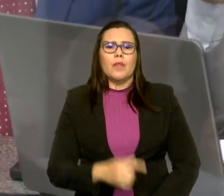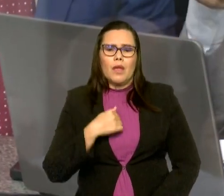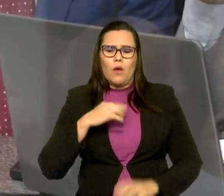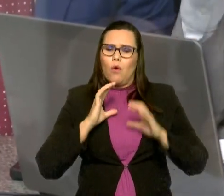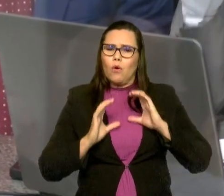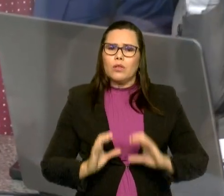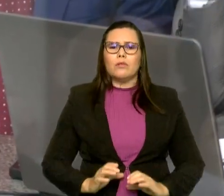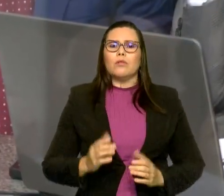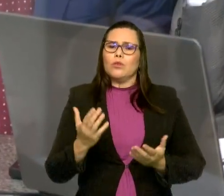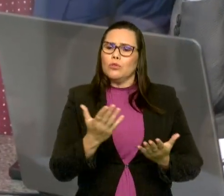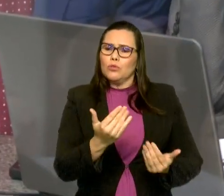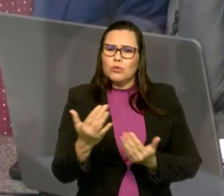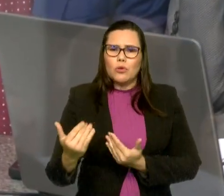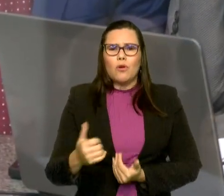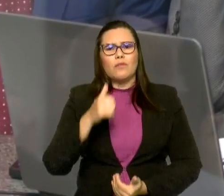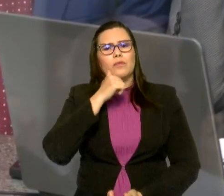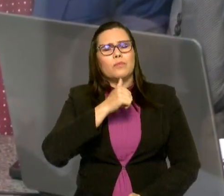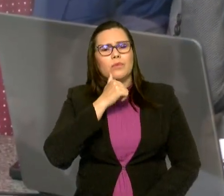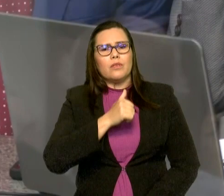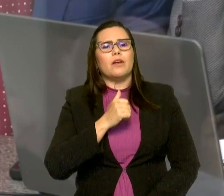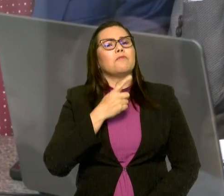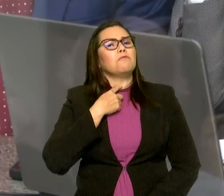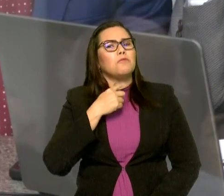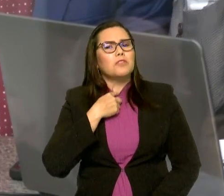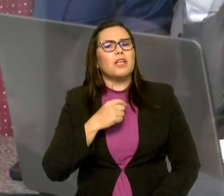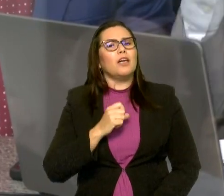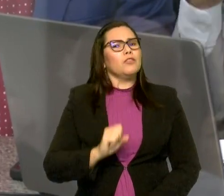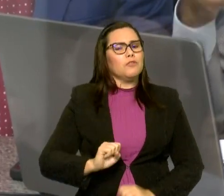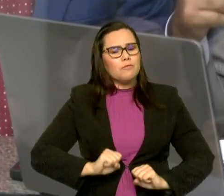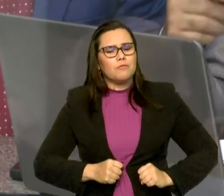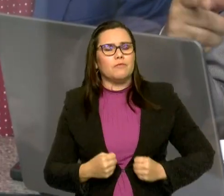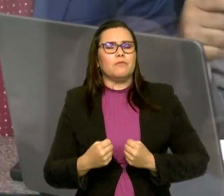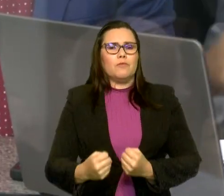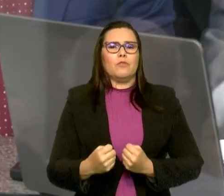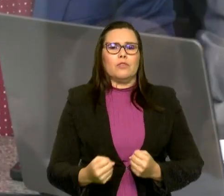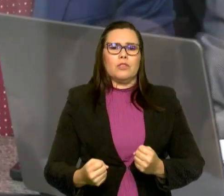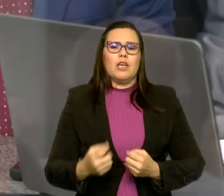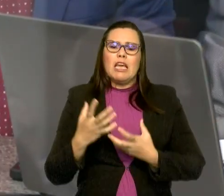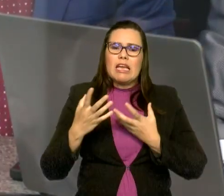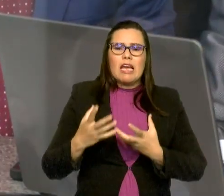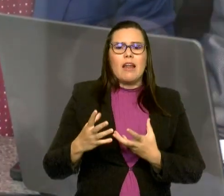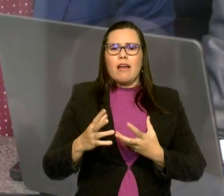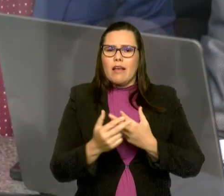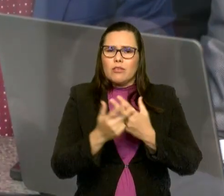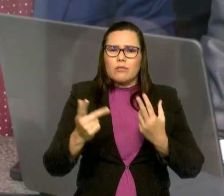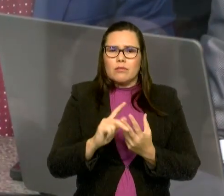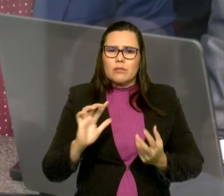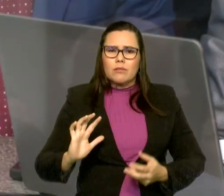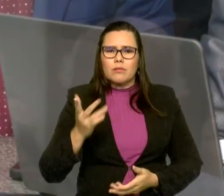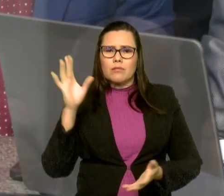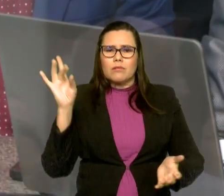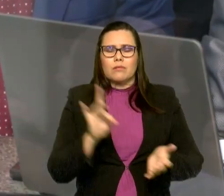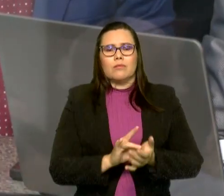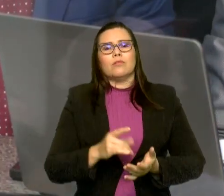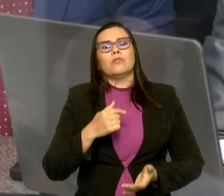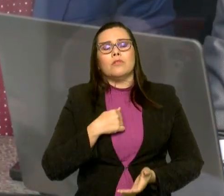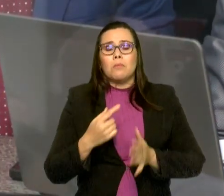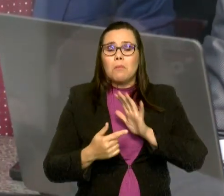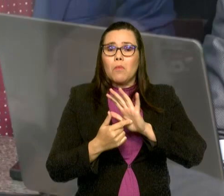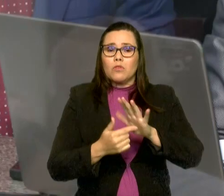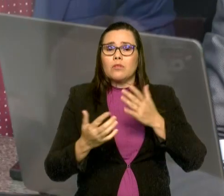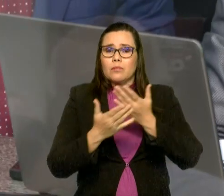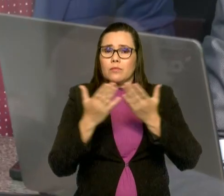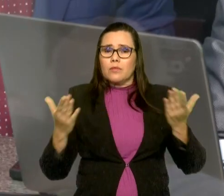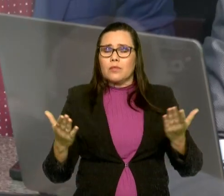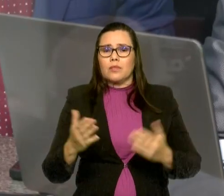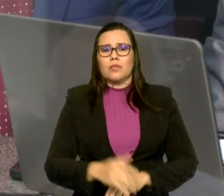mulher, com garra, com vontade para fazer as coisas acontecerem. Então, eu quero aqui representar vocês. Eu quero mostrar que é